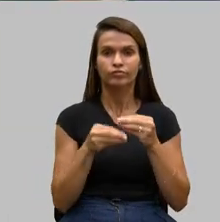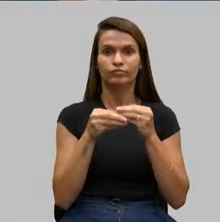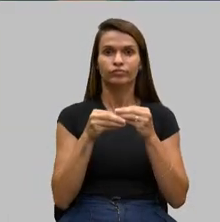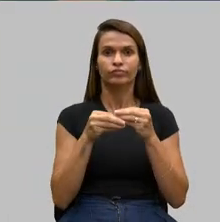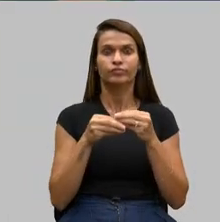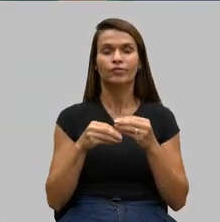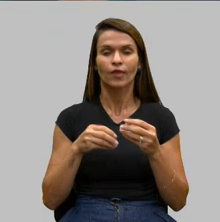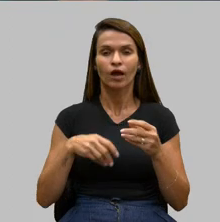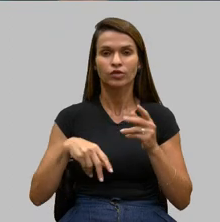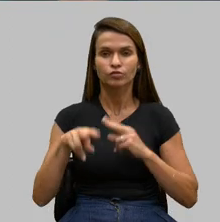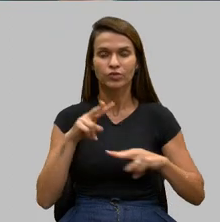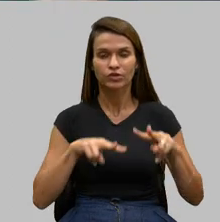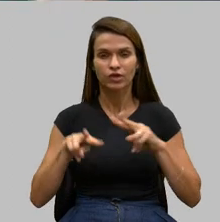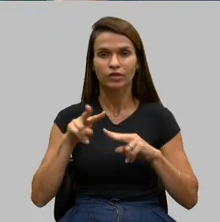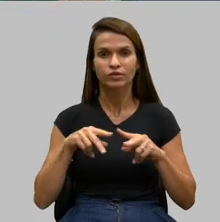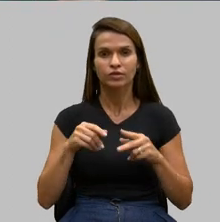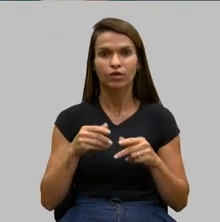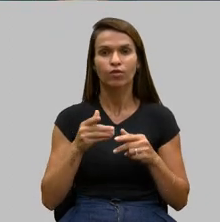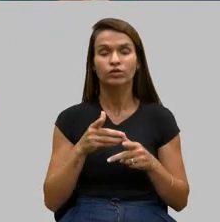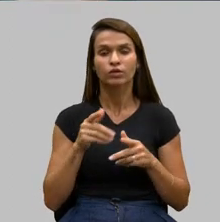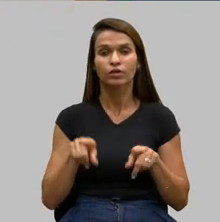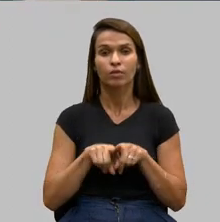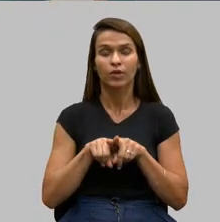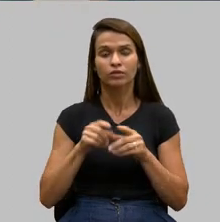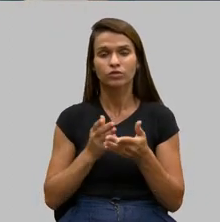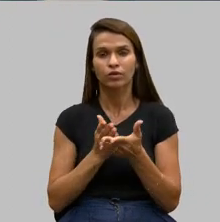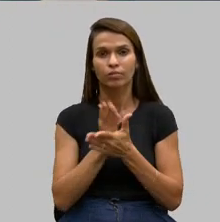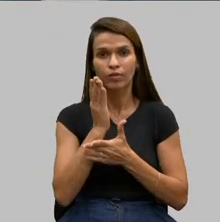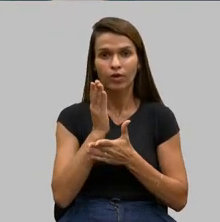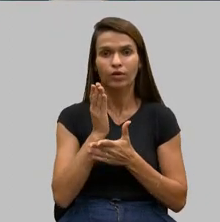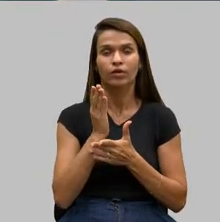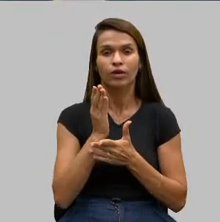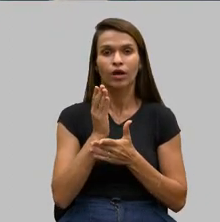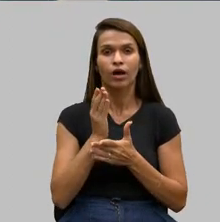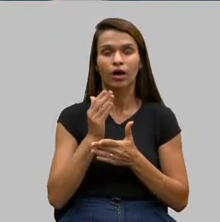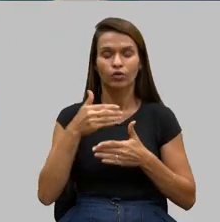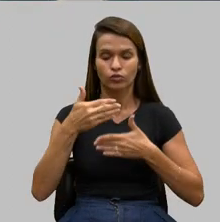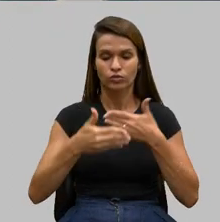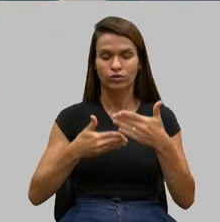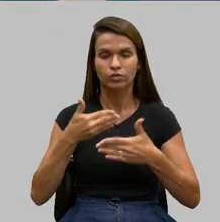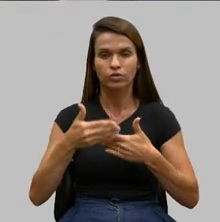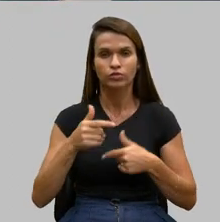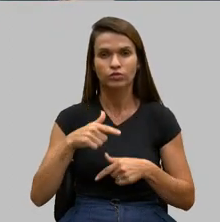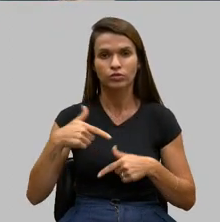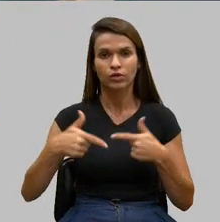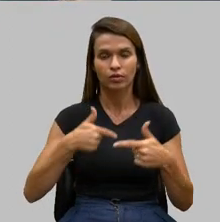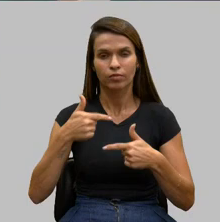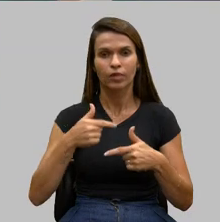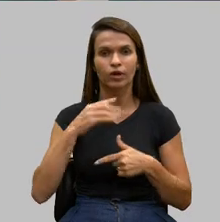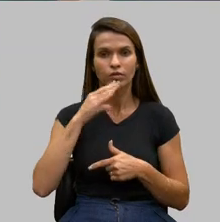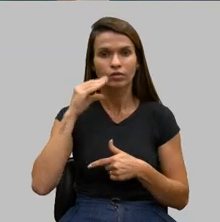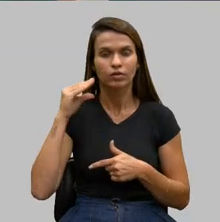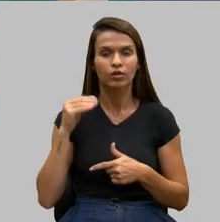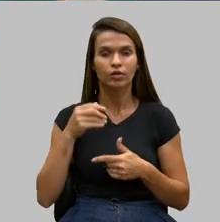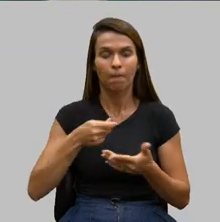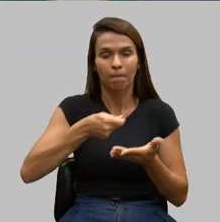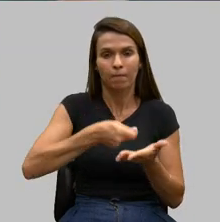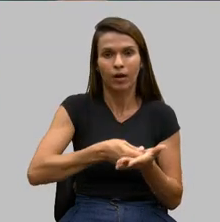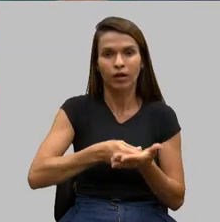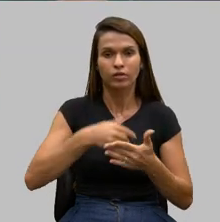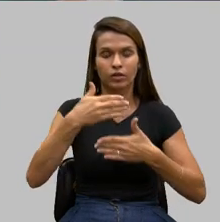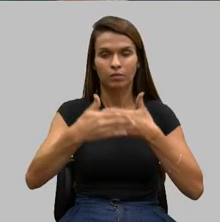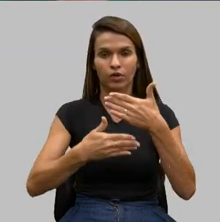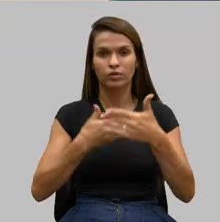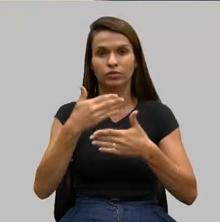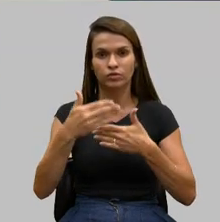situação da nomeação dos candidatos aprovados a carreira dos Servidores estaduais com detalhamento acerca do pagamento das progressões